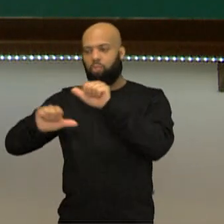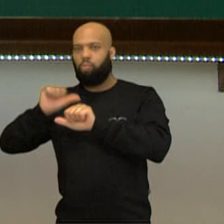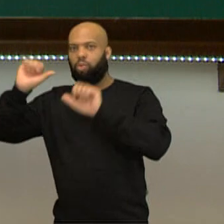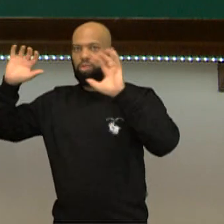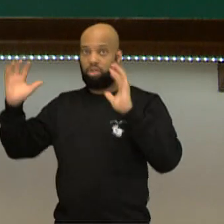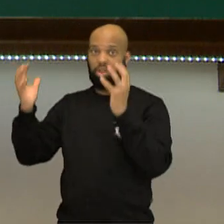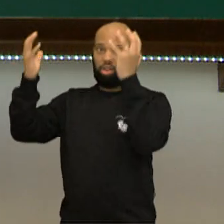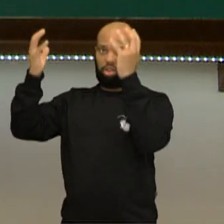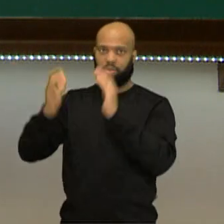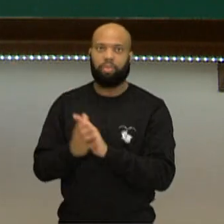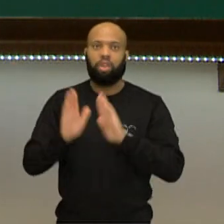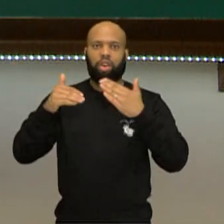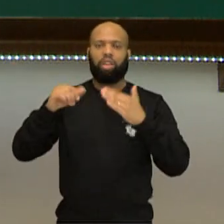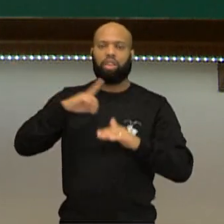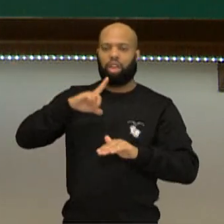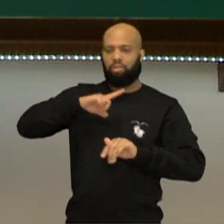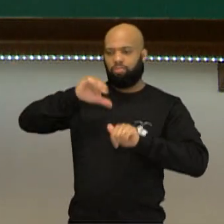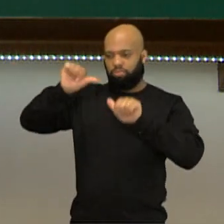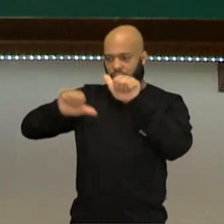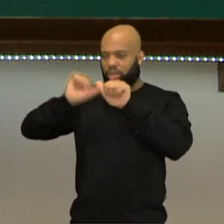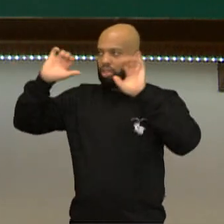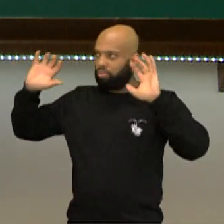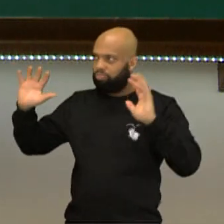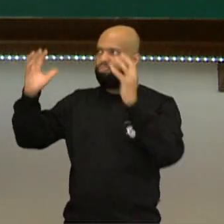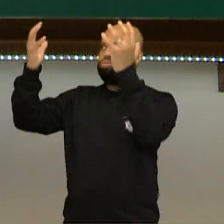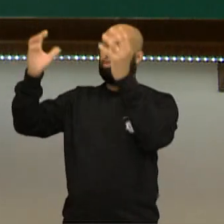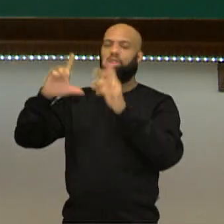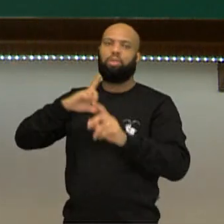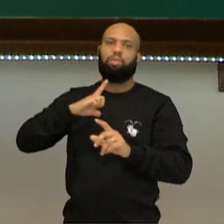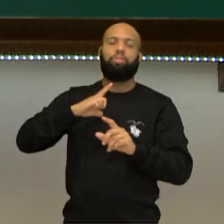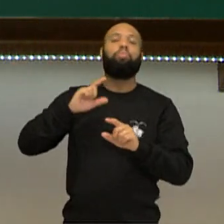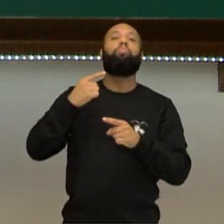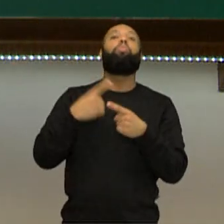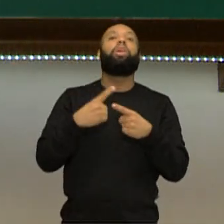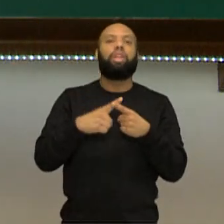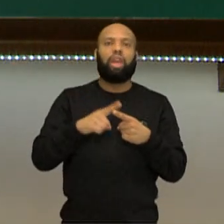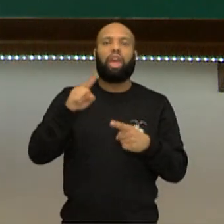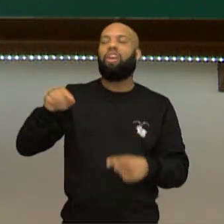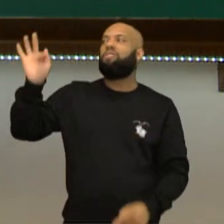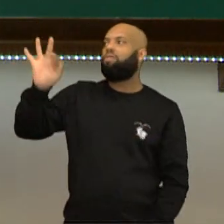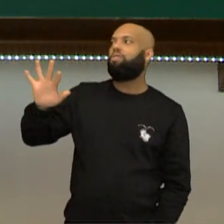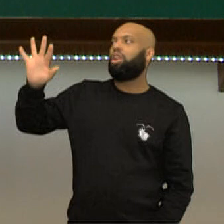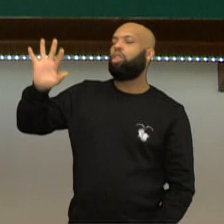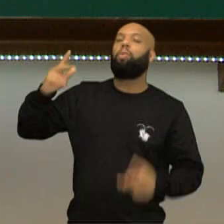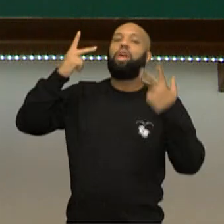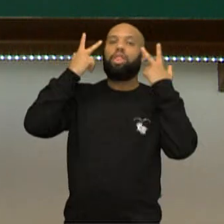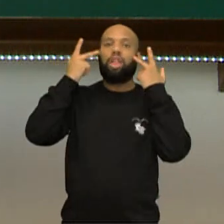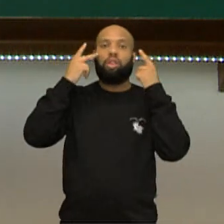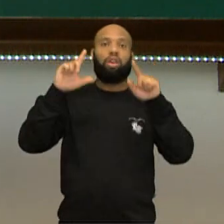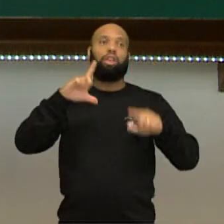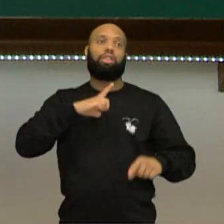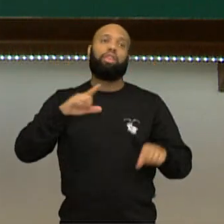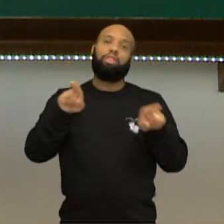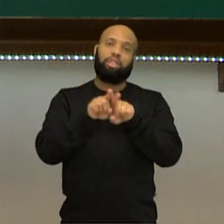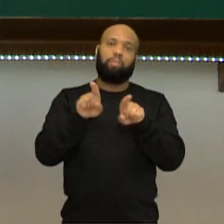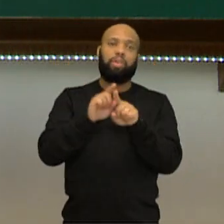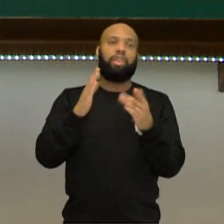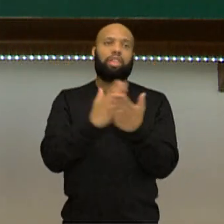climáticas. E estas mudanças climáticas, muitas vezes causadas por fenômenos naturais e, em alguns casos,